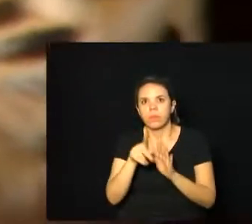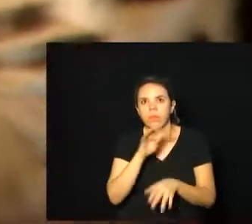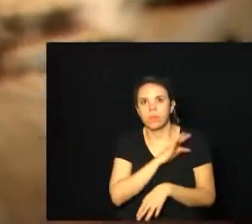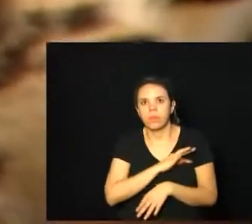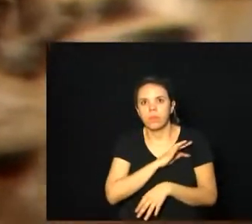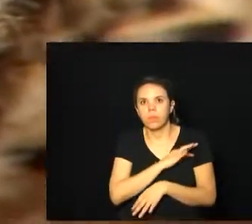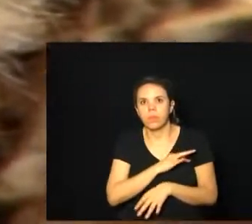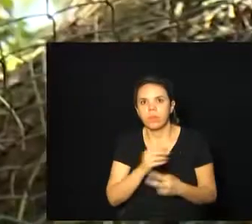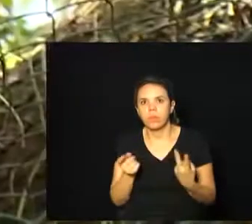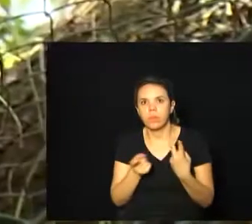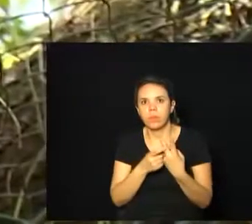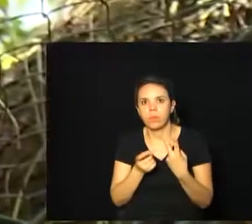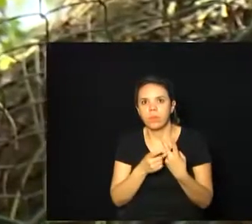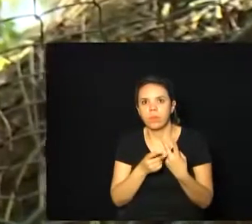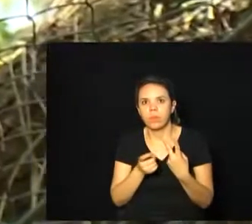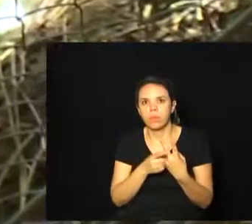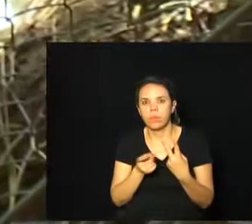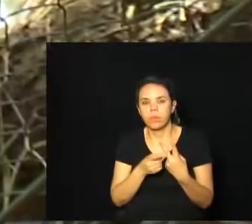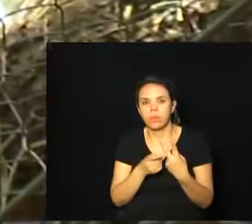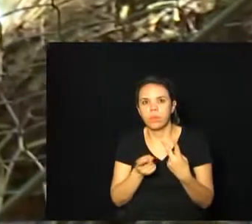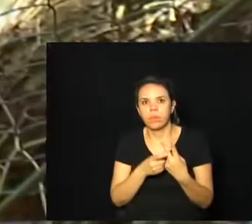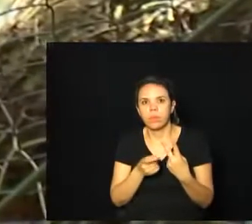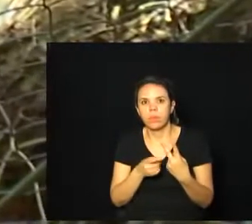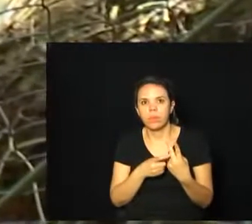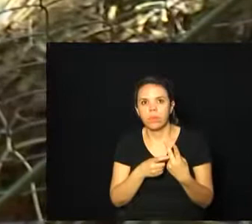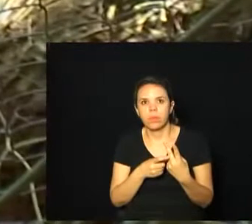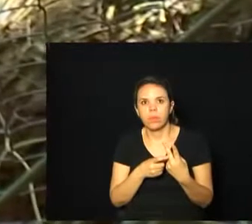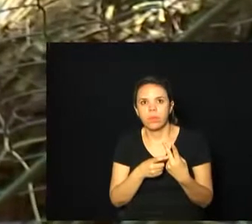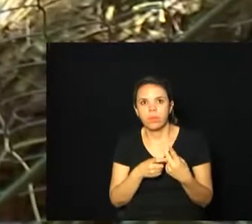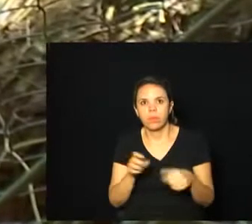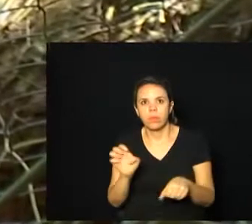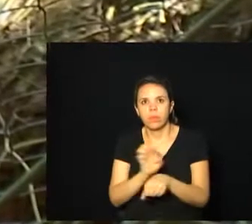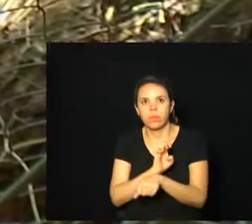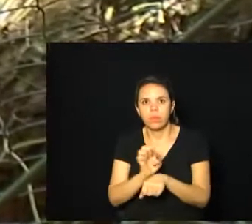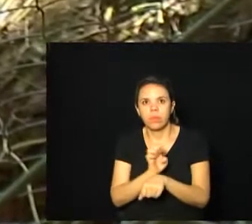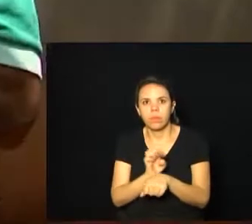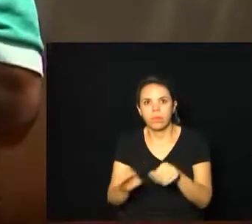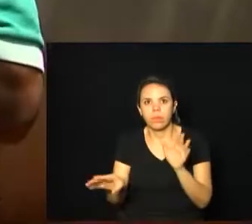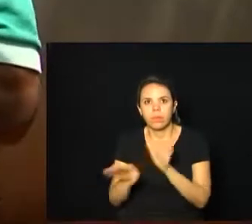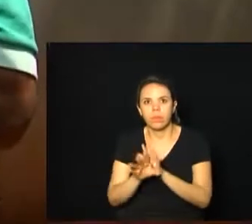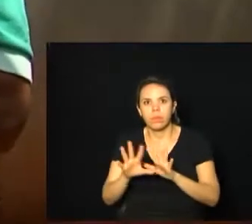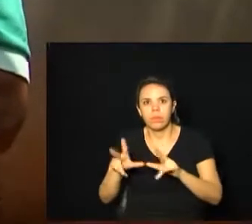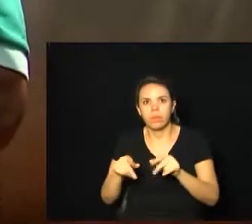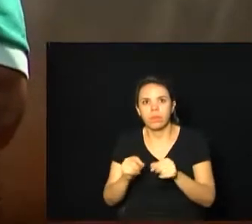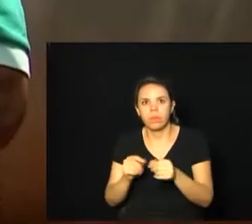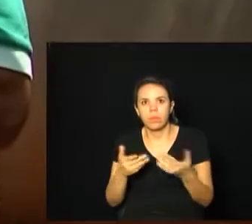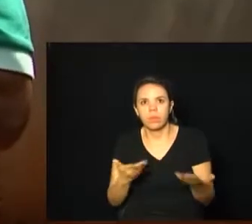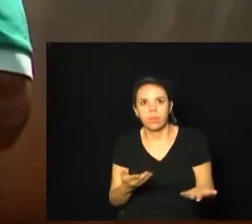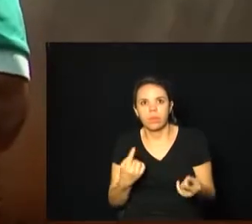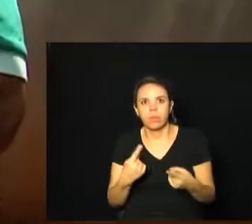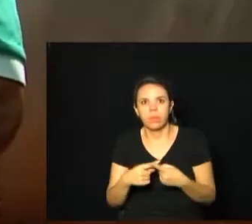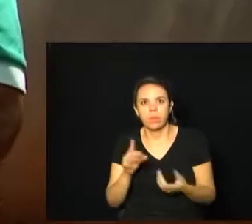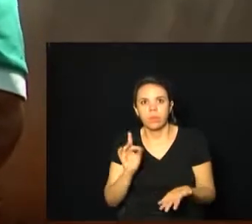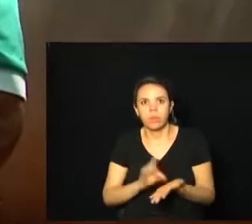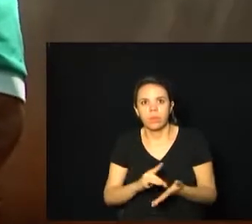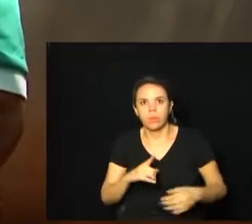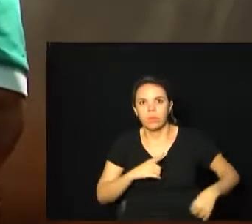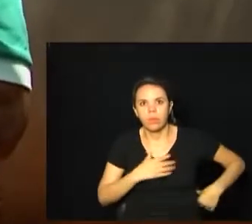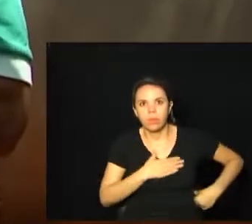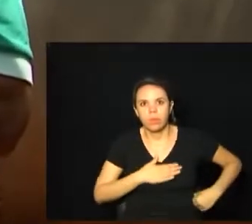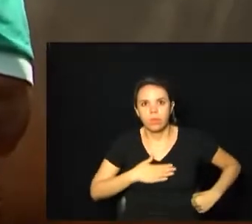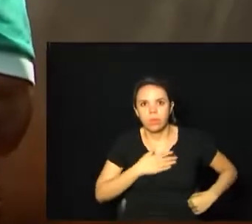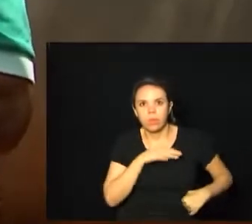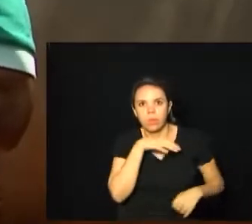técnicos, veterinários, biólogos, os estagiários que aqui vêm, todo mundo faz isso porque realmente tem uma paixão